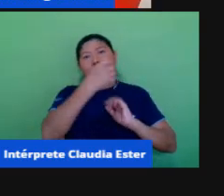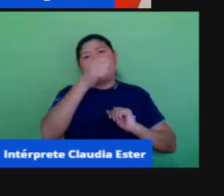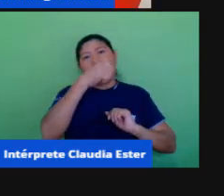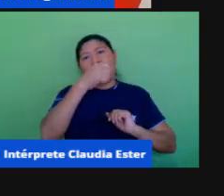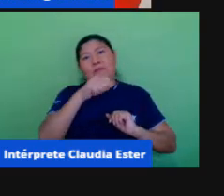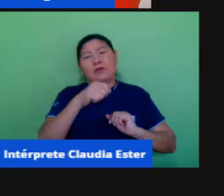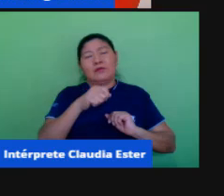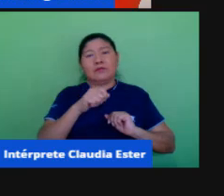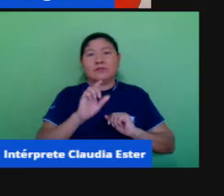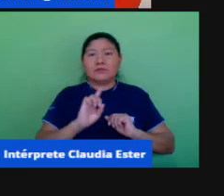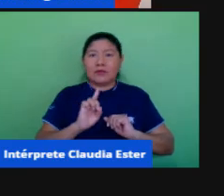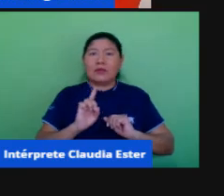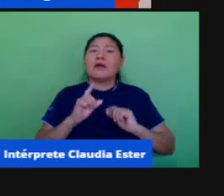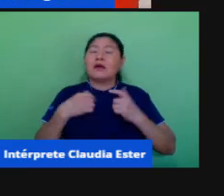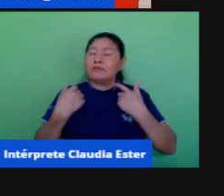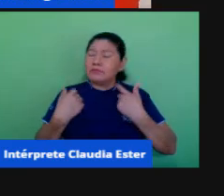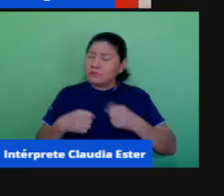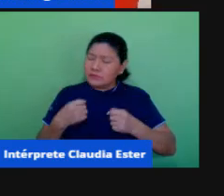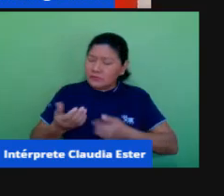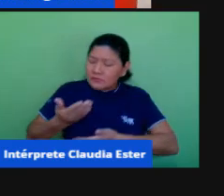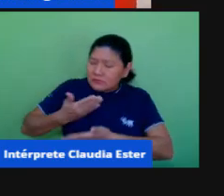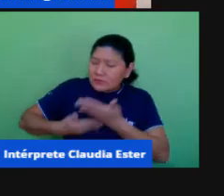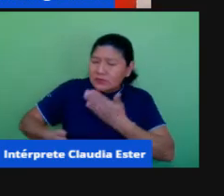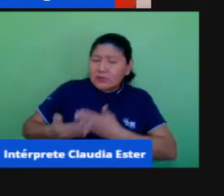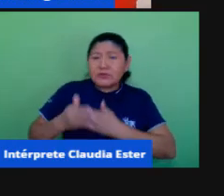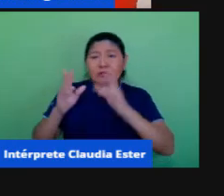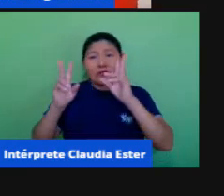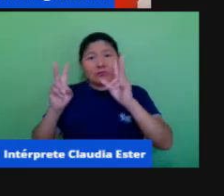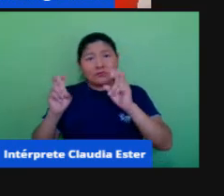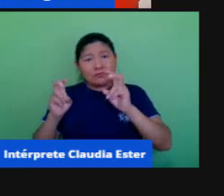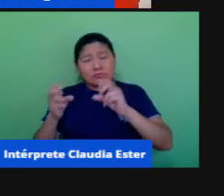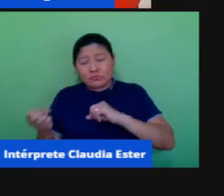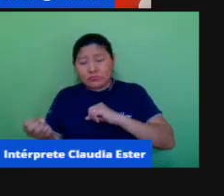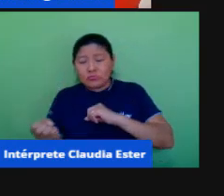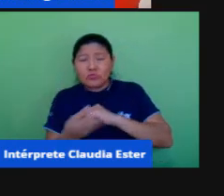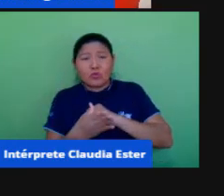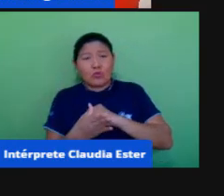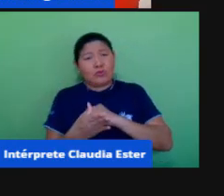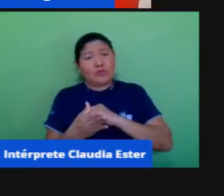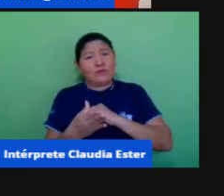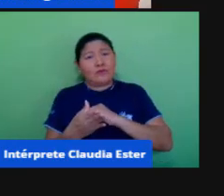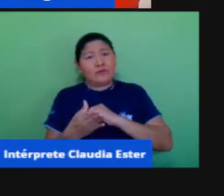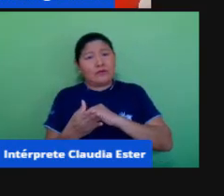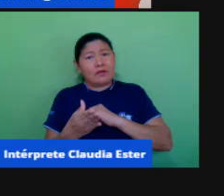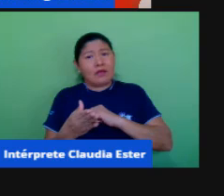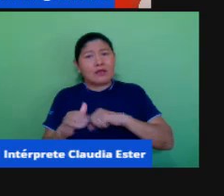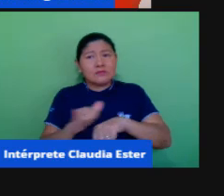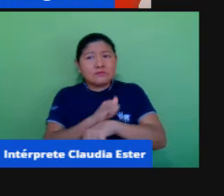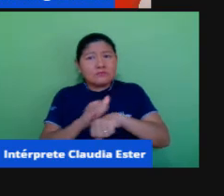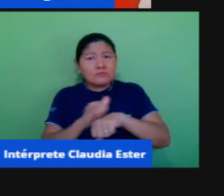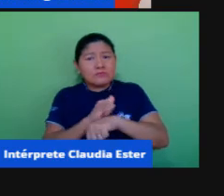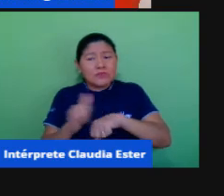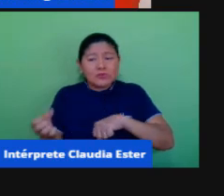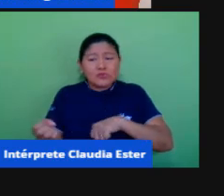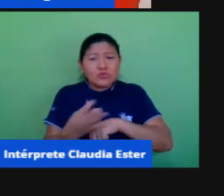habilidades interpessoais. Né? Então, nesse terceiro passo, você vai trazer aí, vai ter mais tempo para trabalhar a